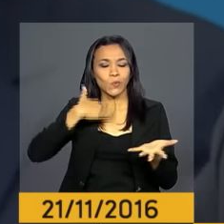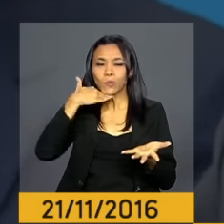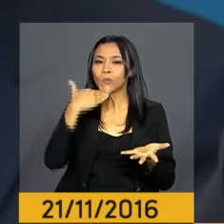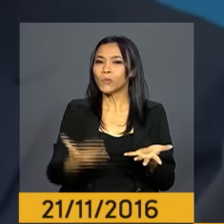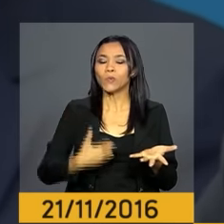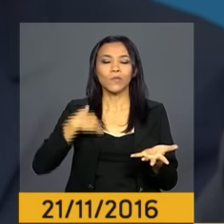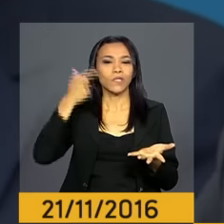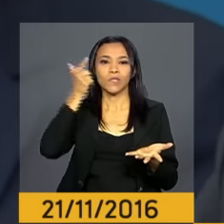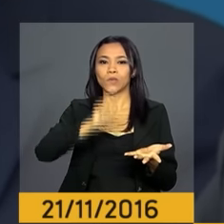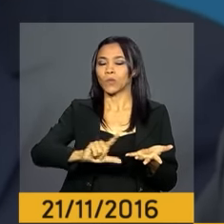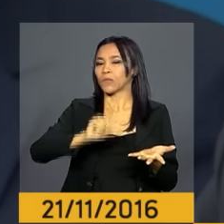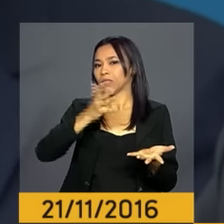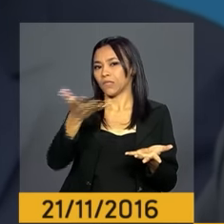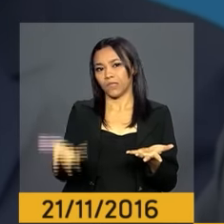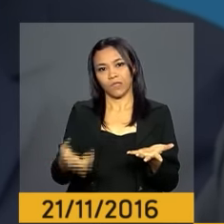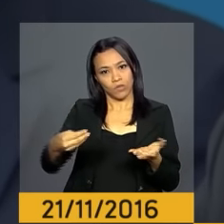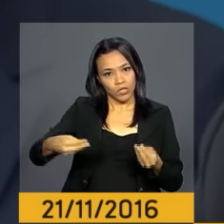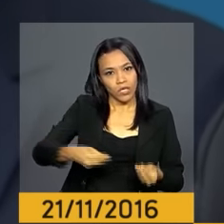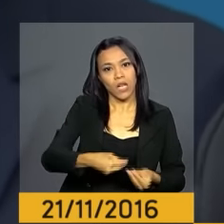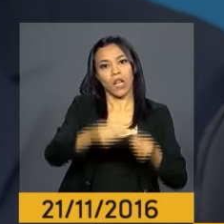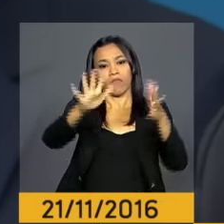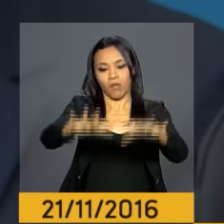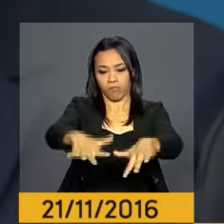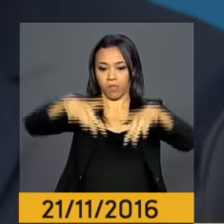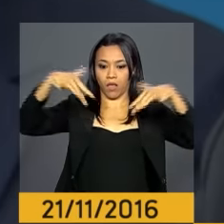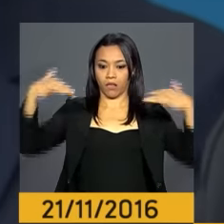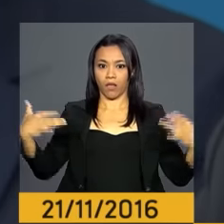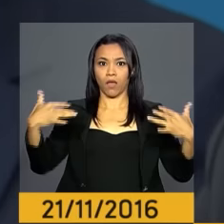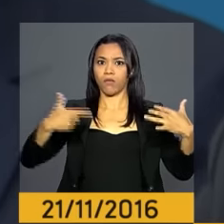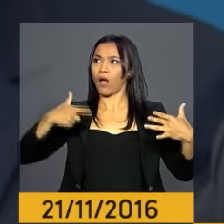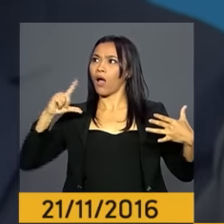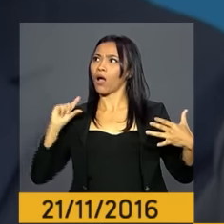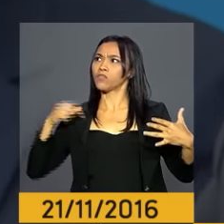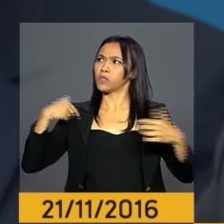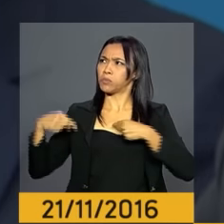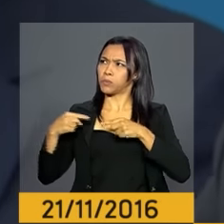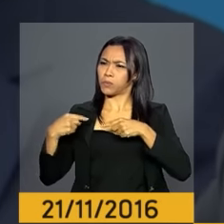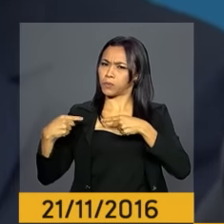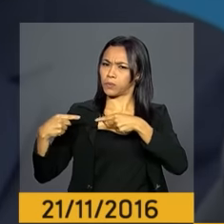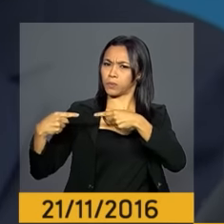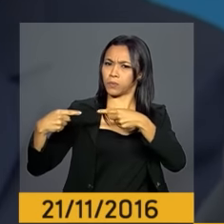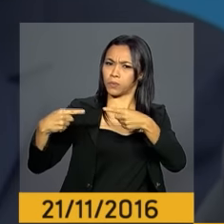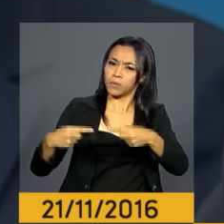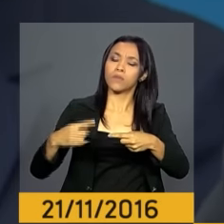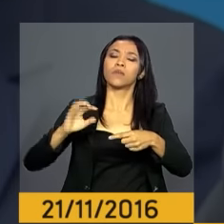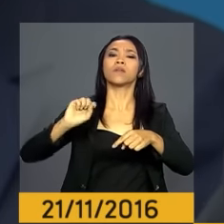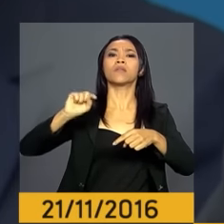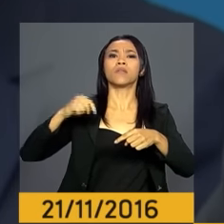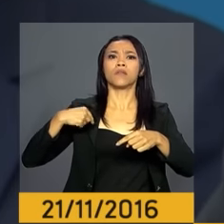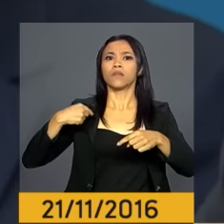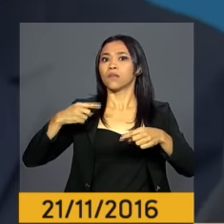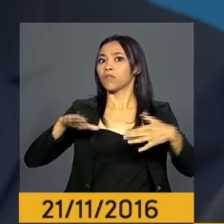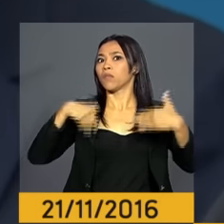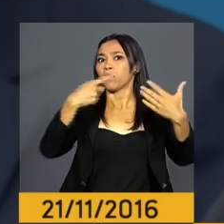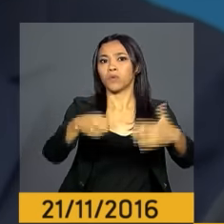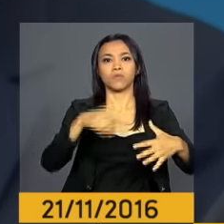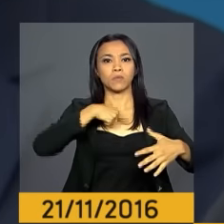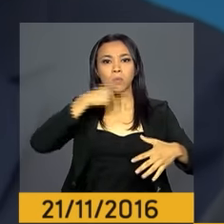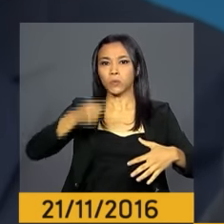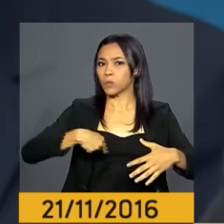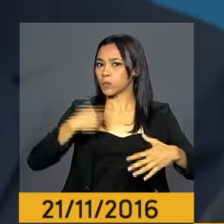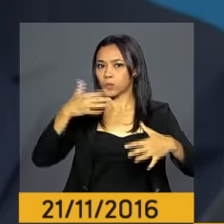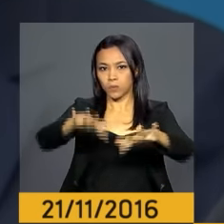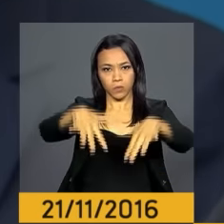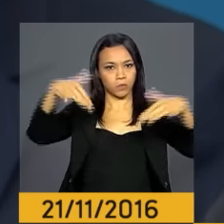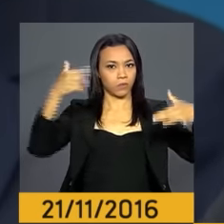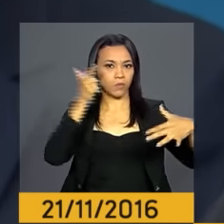a impossibilidade de levar ao plenário aquela reforma que foi discutida e praticamente aprovada em todo o país. Então, nós estamos